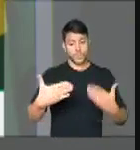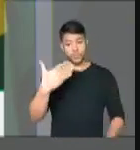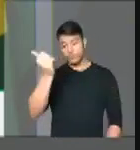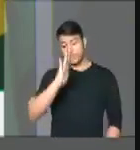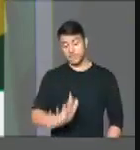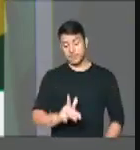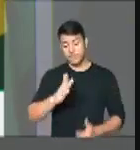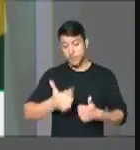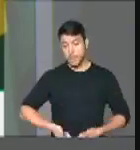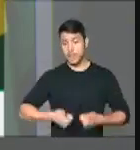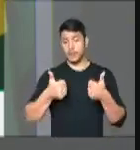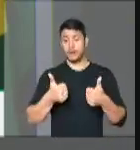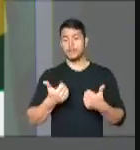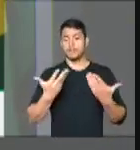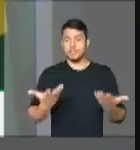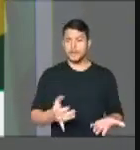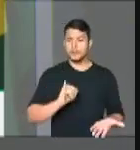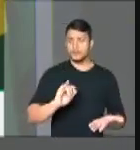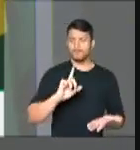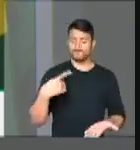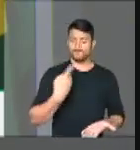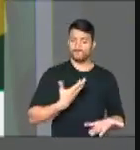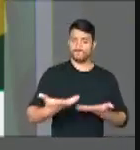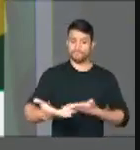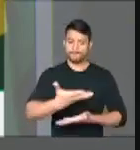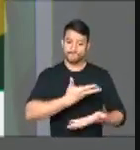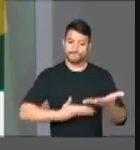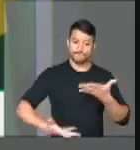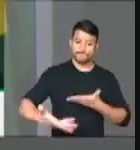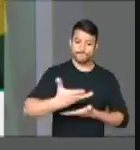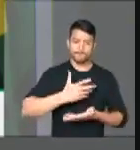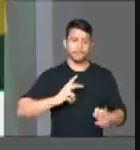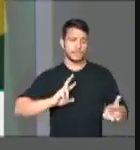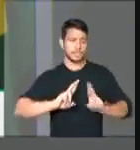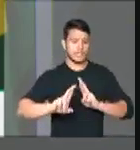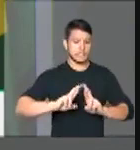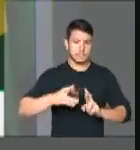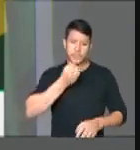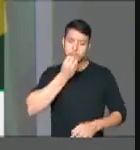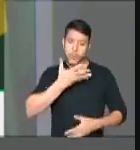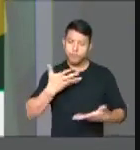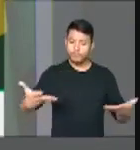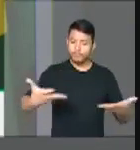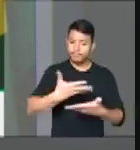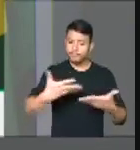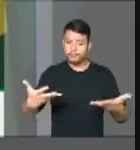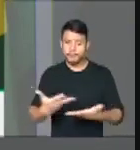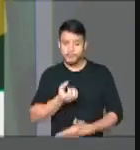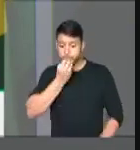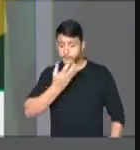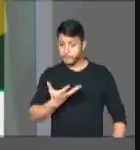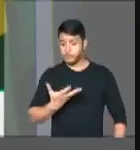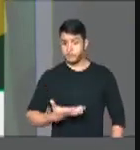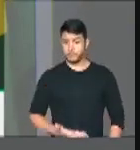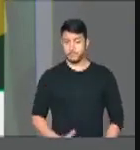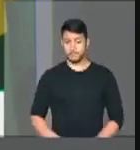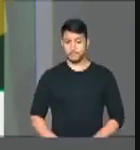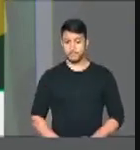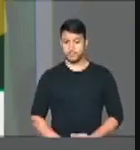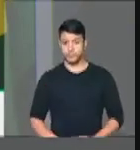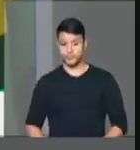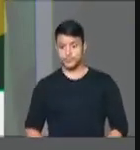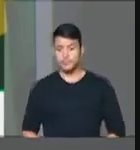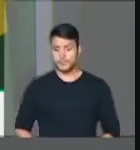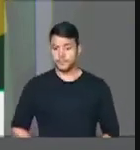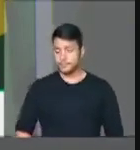para todos. E essa troca de experiência e o relacionamento que você, Luiz, faz muito bem aqui, eu acho que é um dos exemplos de relacionamento com